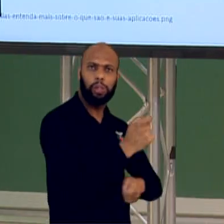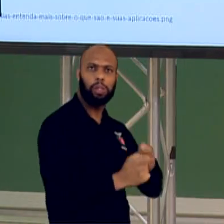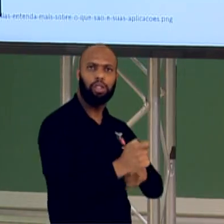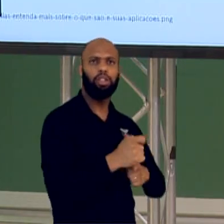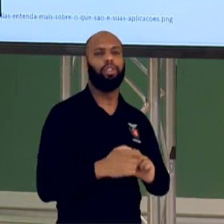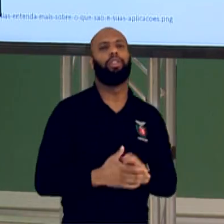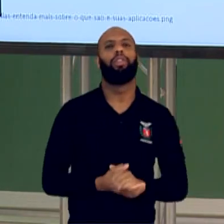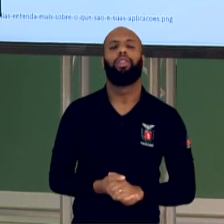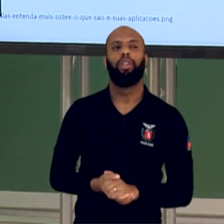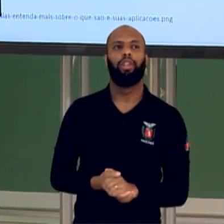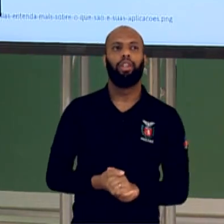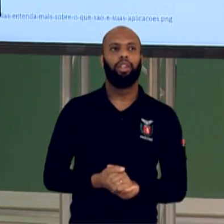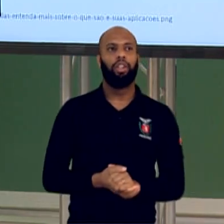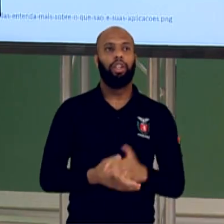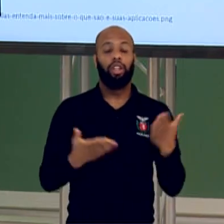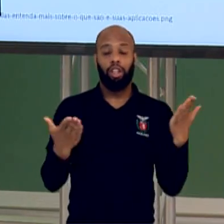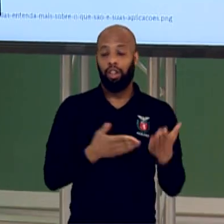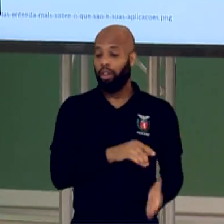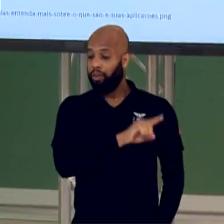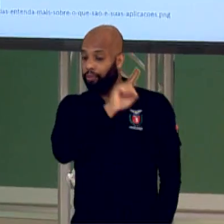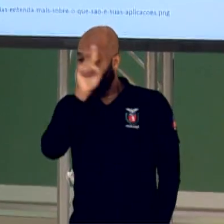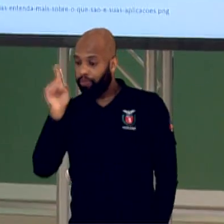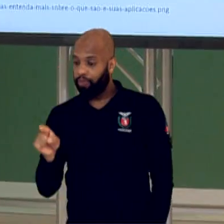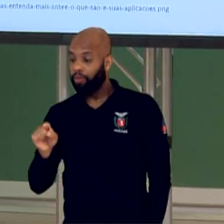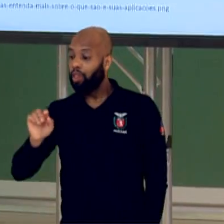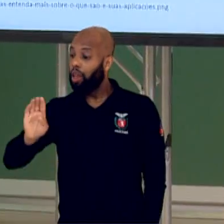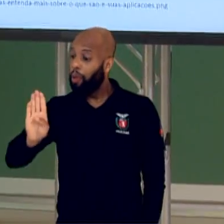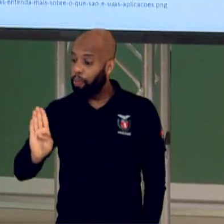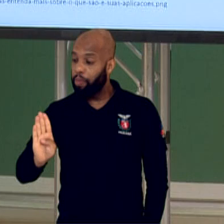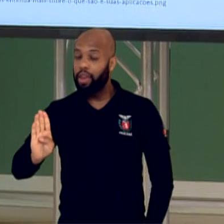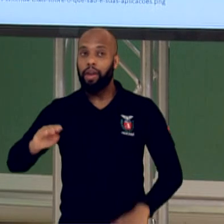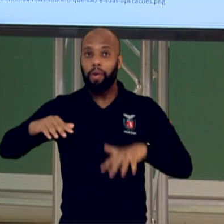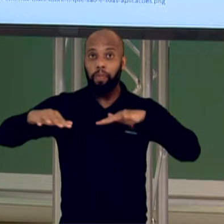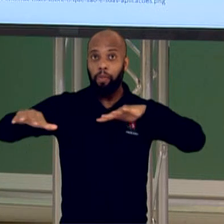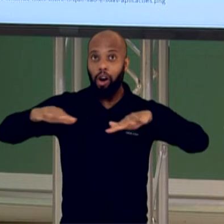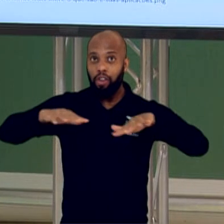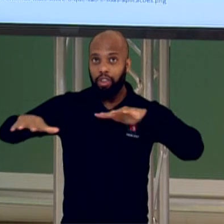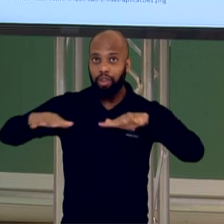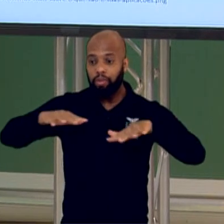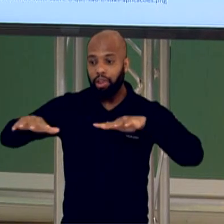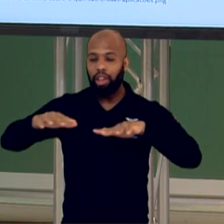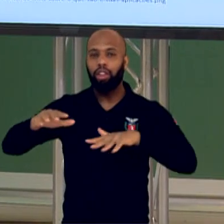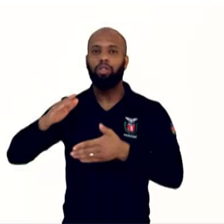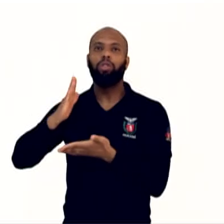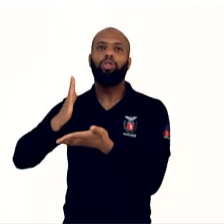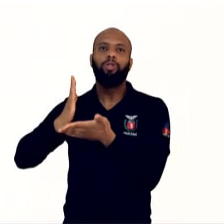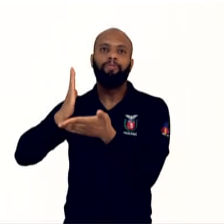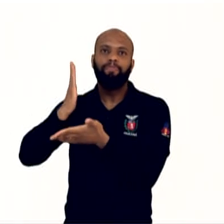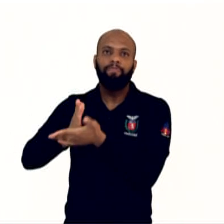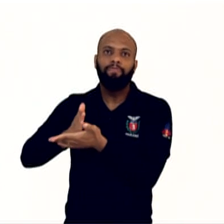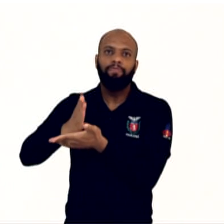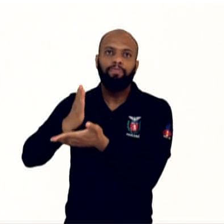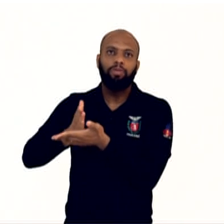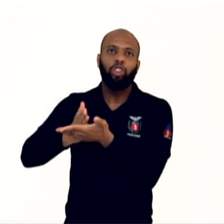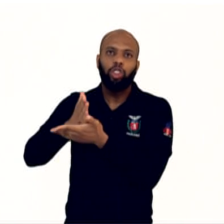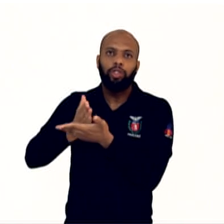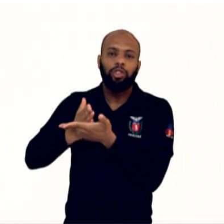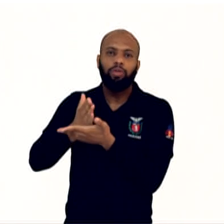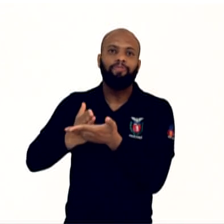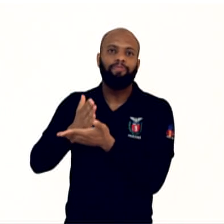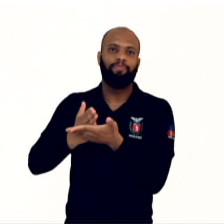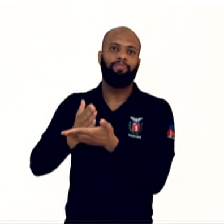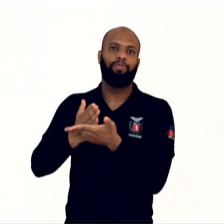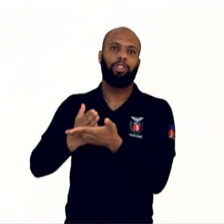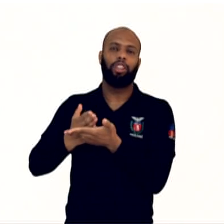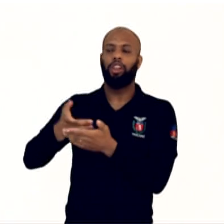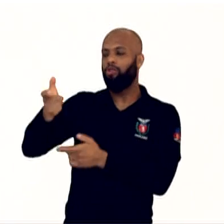tá? Já a polia móvel, ela divide pela metade o teu esforço, a força que você